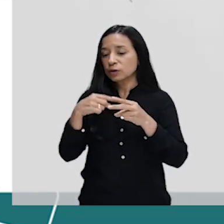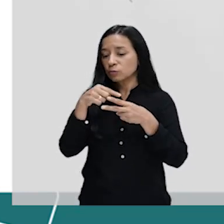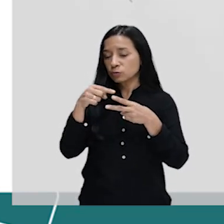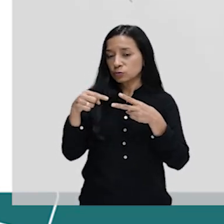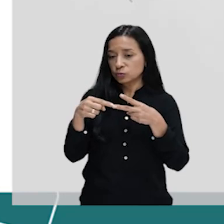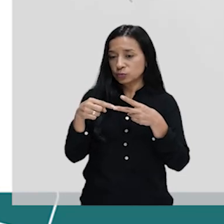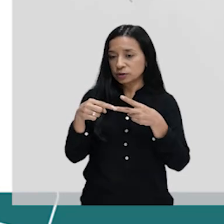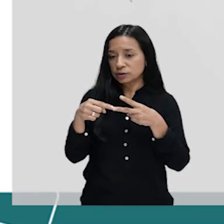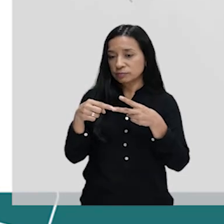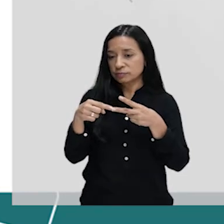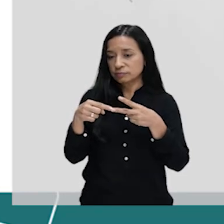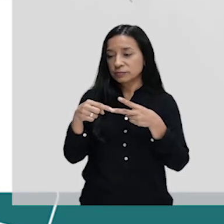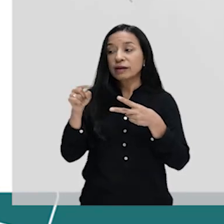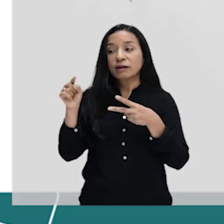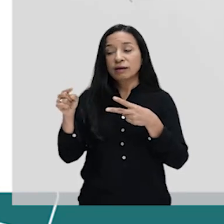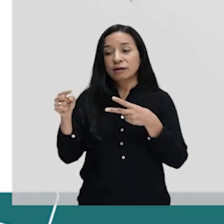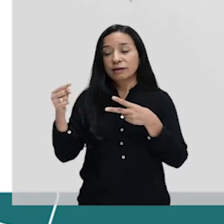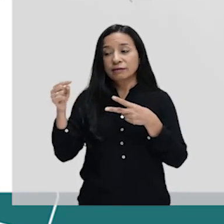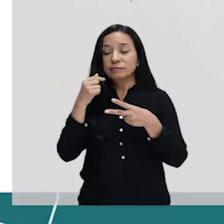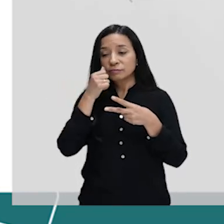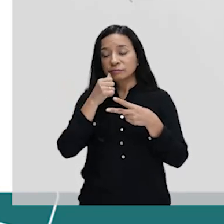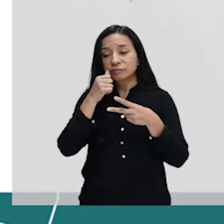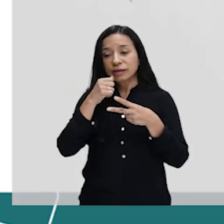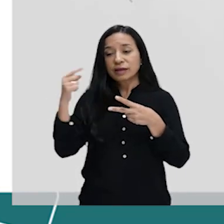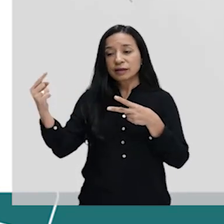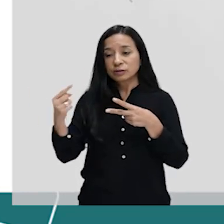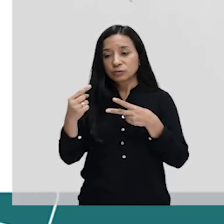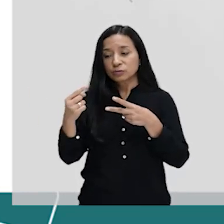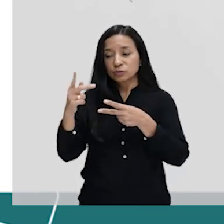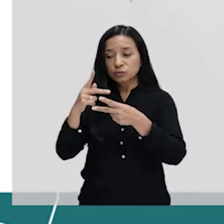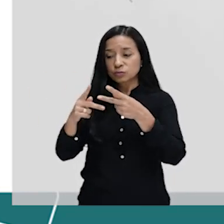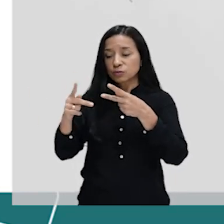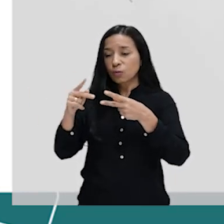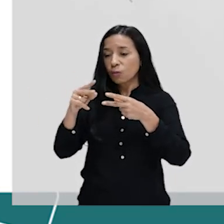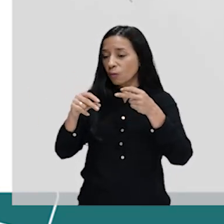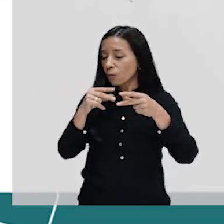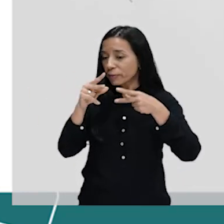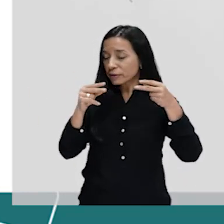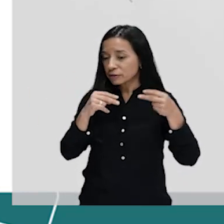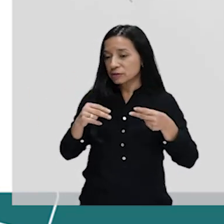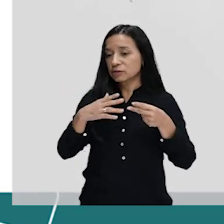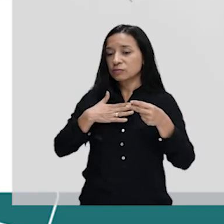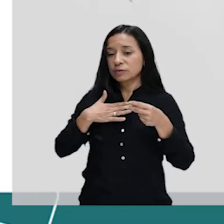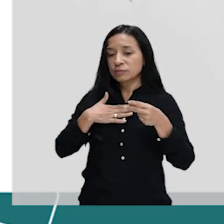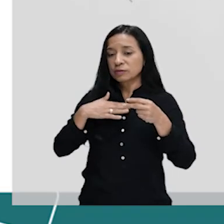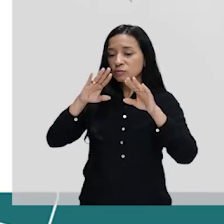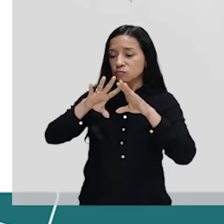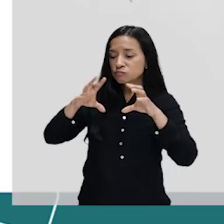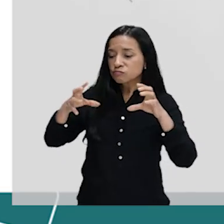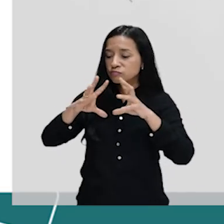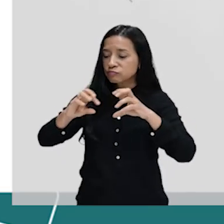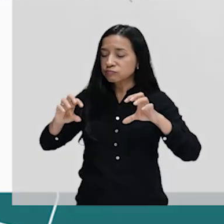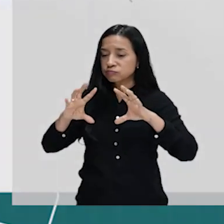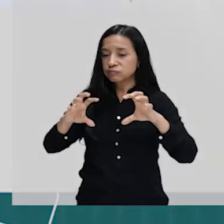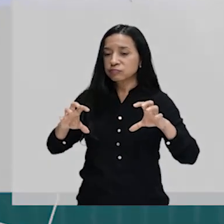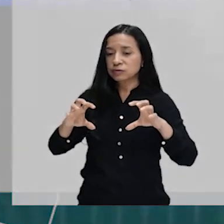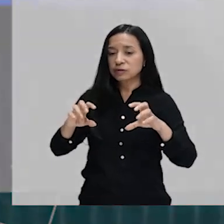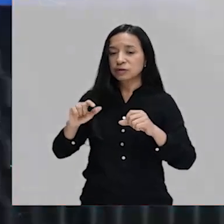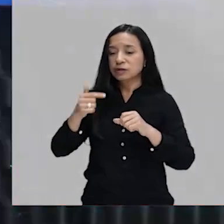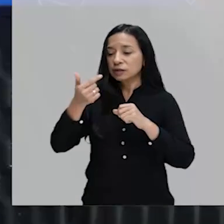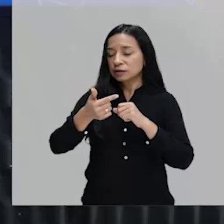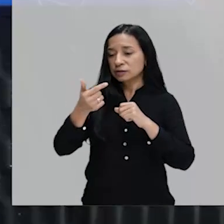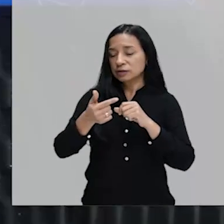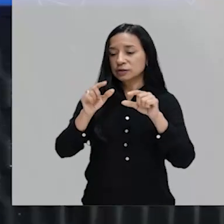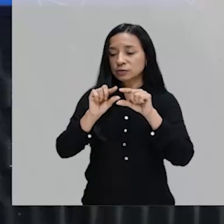duas, né? Ela trouxe o presente para eu desembrulhar. Eu aqui é o sujeito do verbo desembrulhar. Já na segunda oração, o